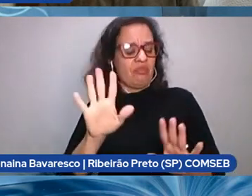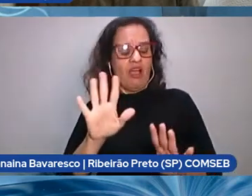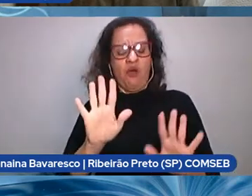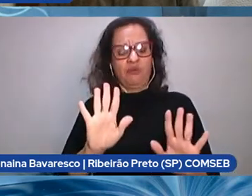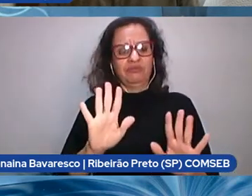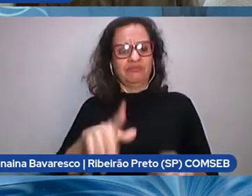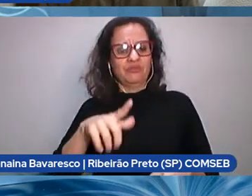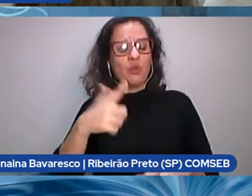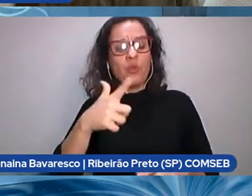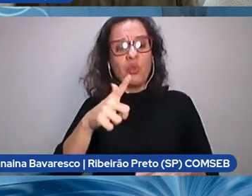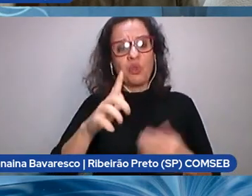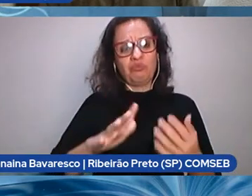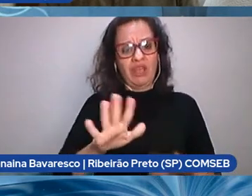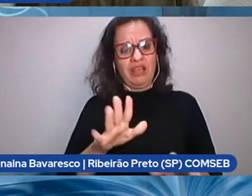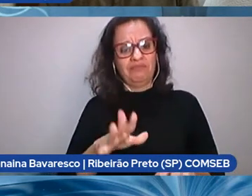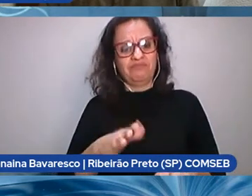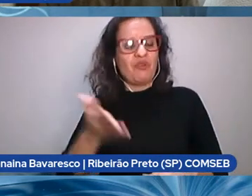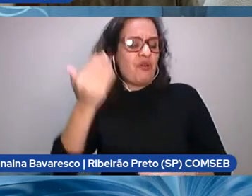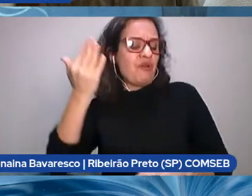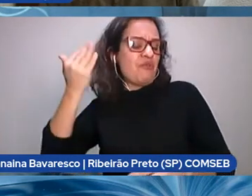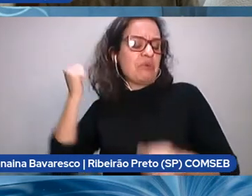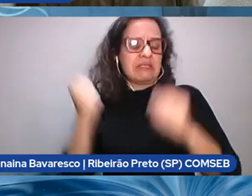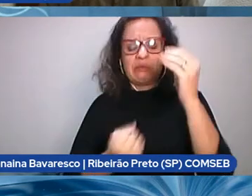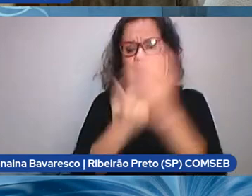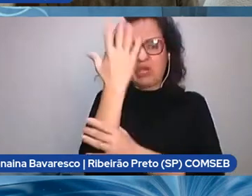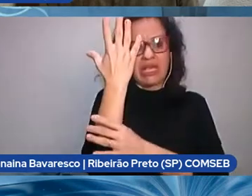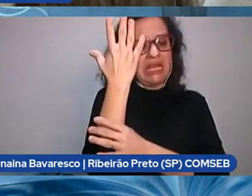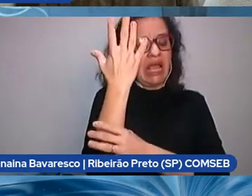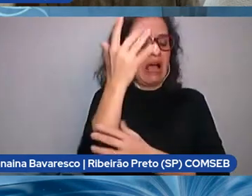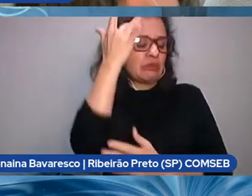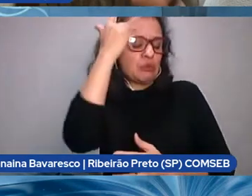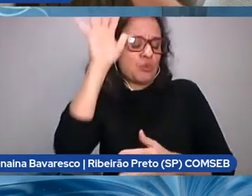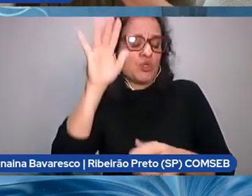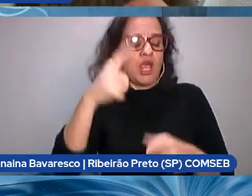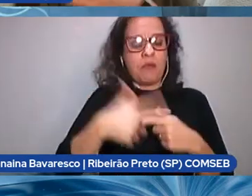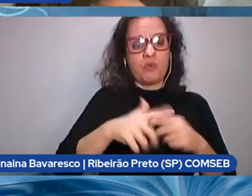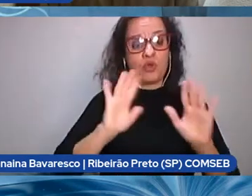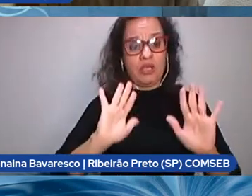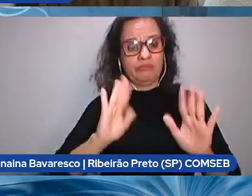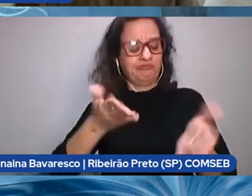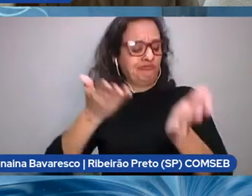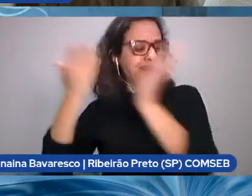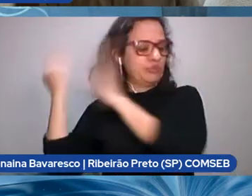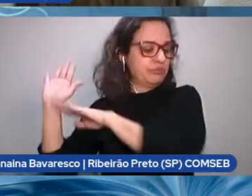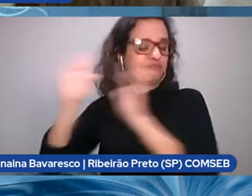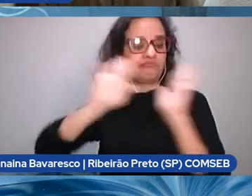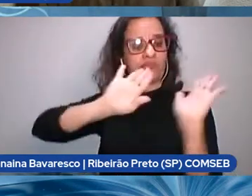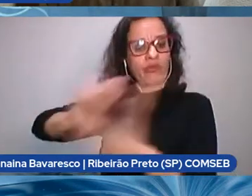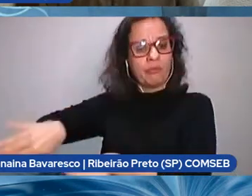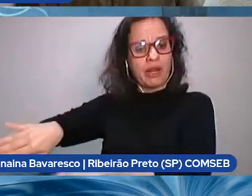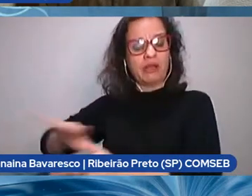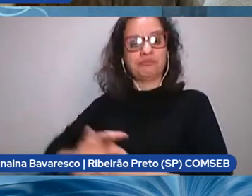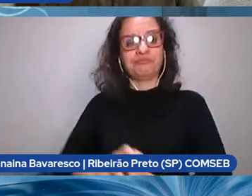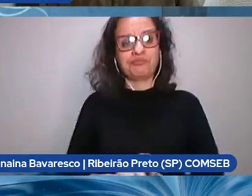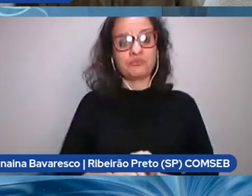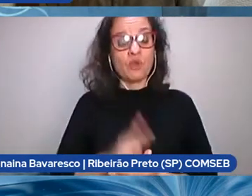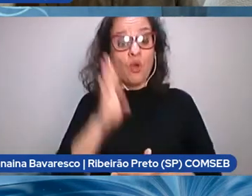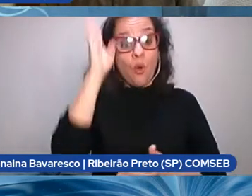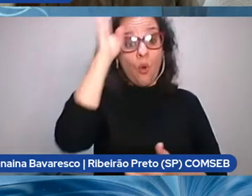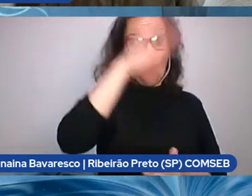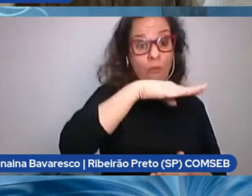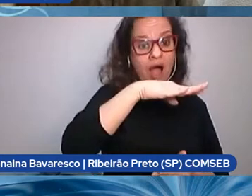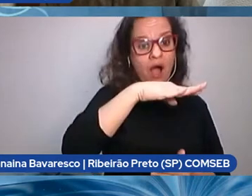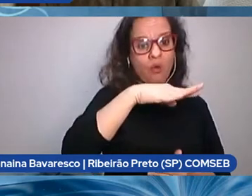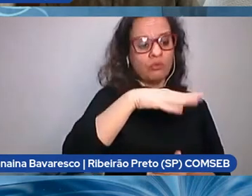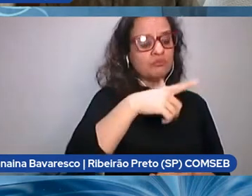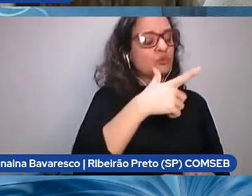foi uma coisa que criaram aí, não sei nem porquê. Bom, deixa para lá, isso é outra discussão. Então, o que acontece? O mal em si não existe.